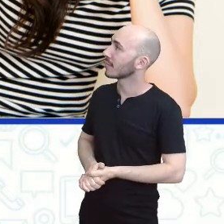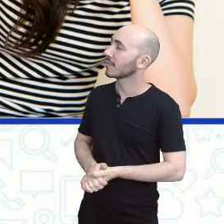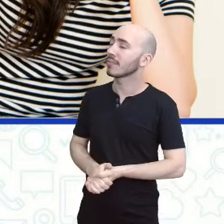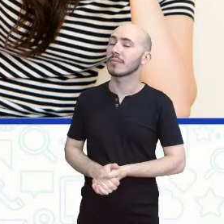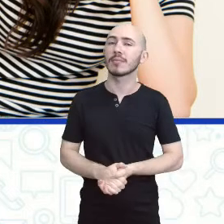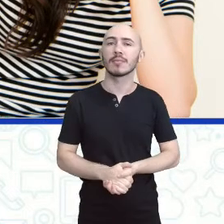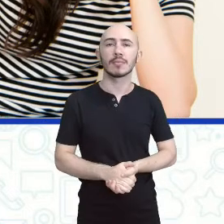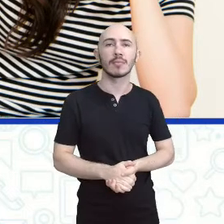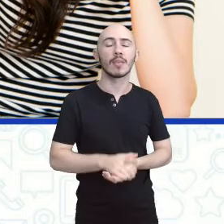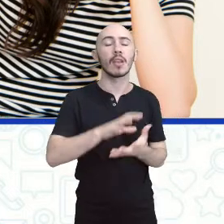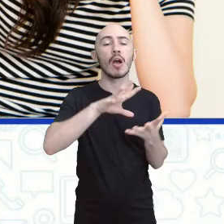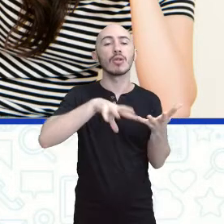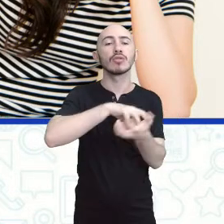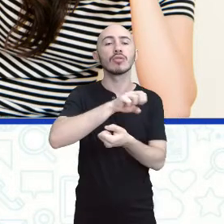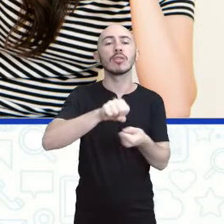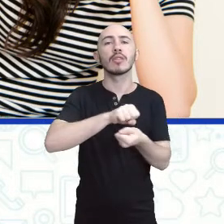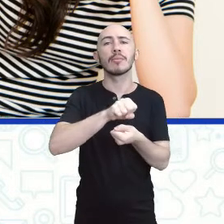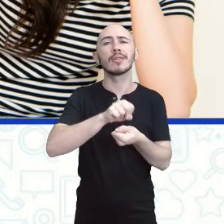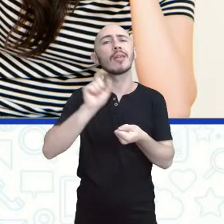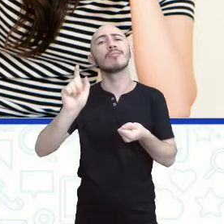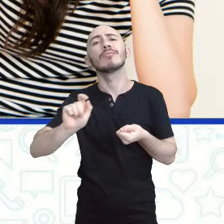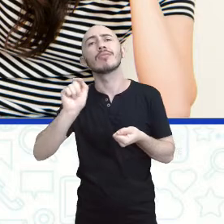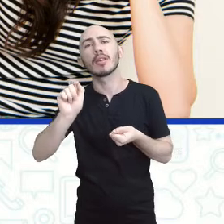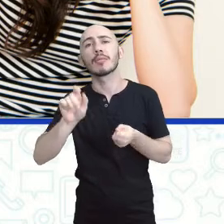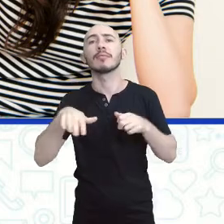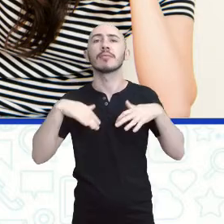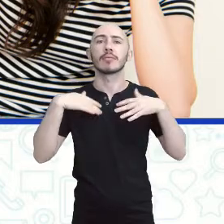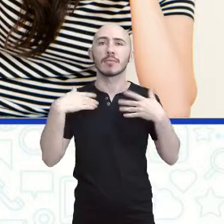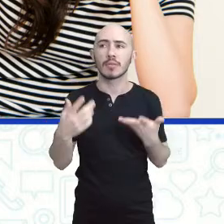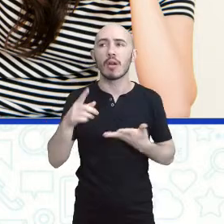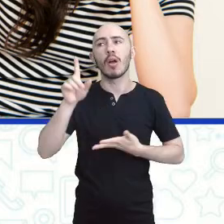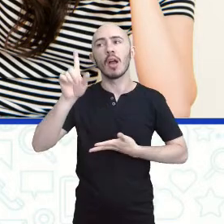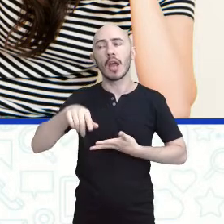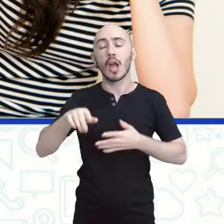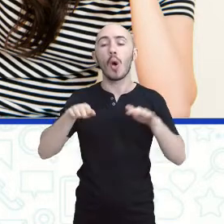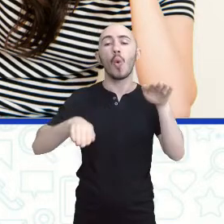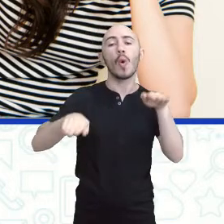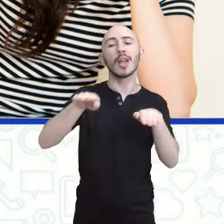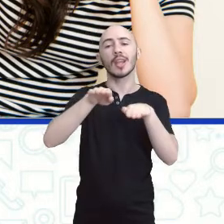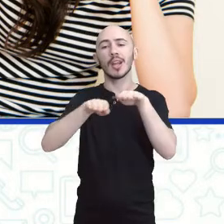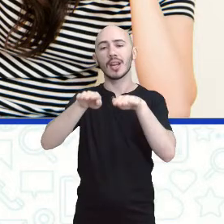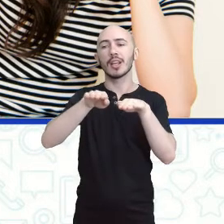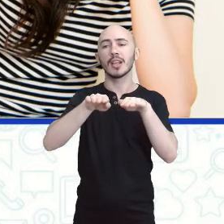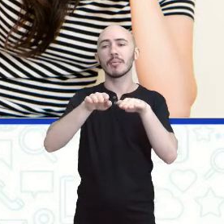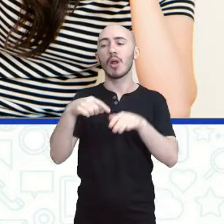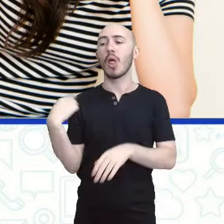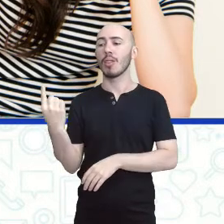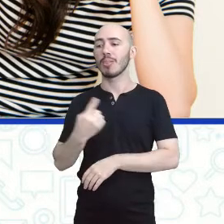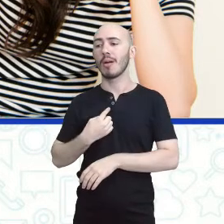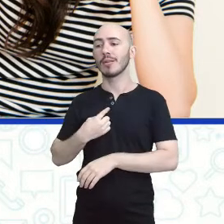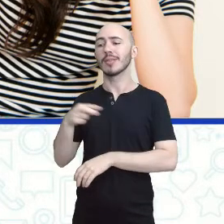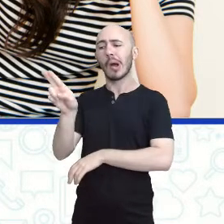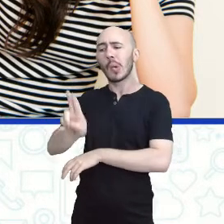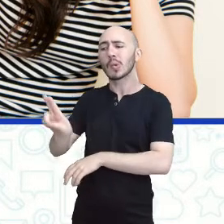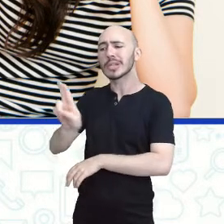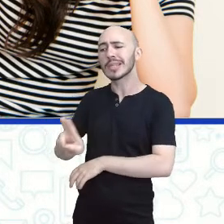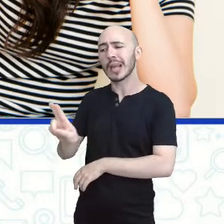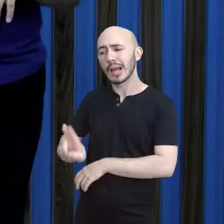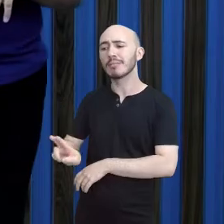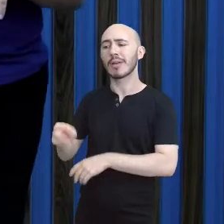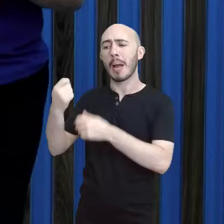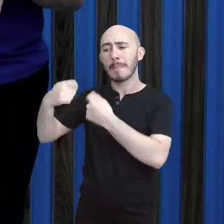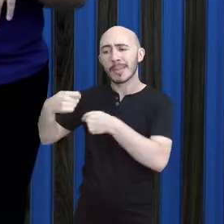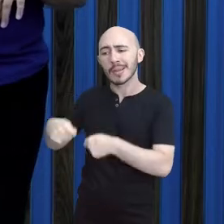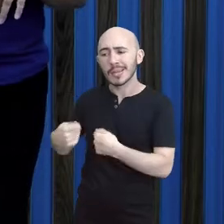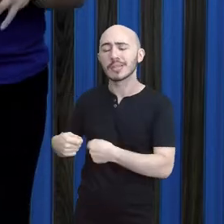é a sustentabilidade, né? Lembrem-se que a sustentabilidade é esse equilíbrio aí entre o que a gente utiliza e o que a gente